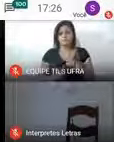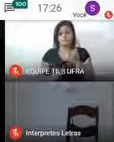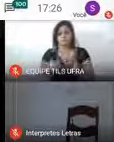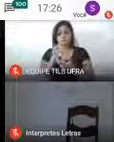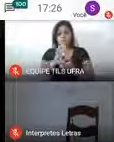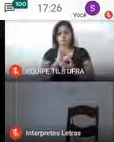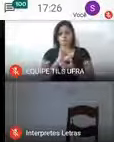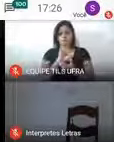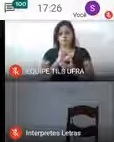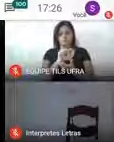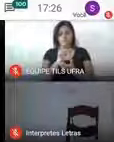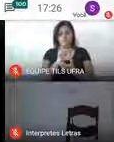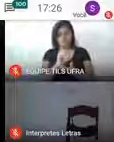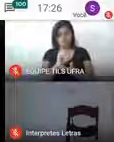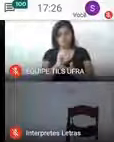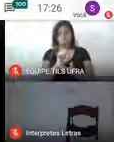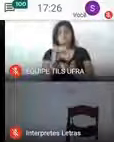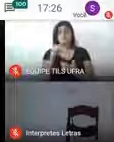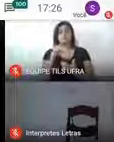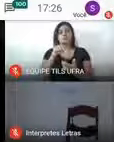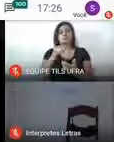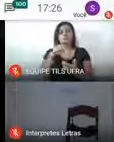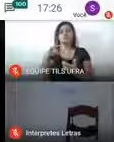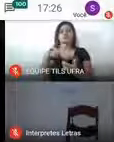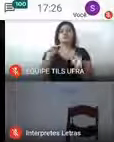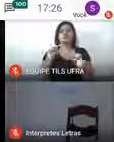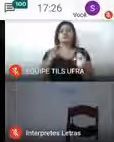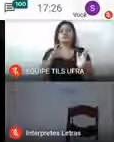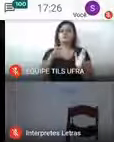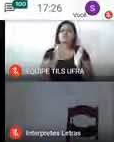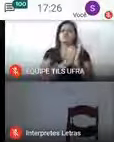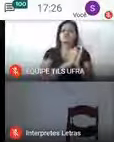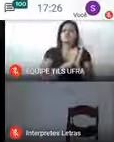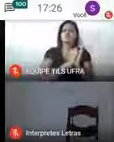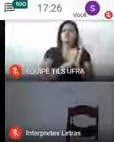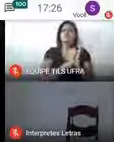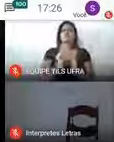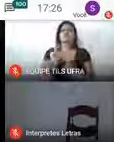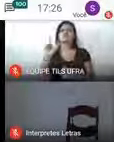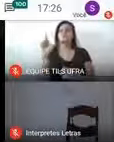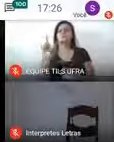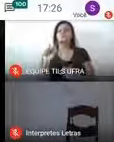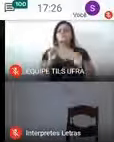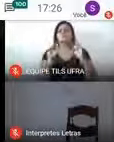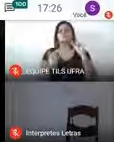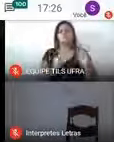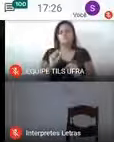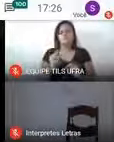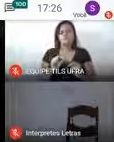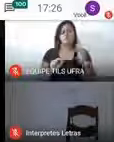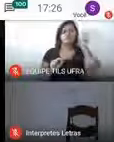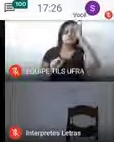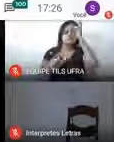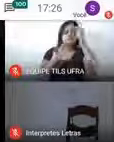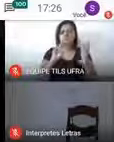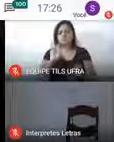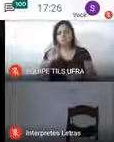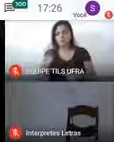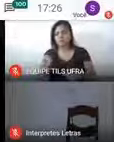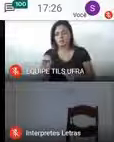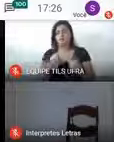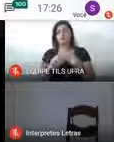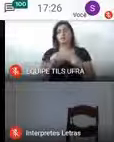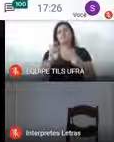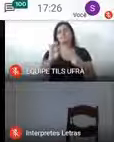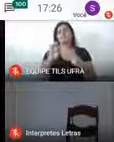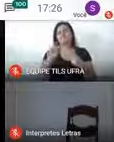que houve registro de diabo, Satanás, demônio, almas